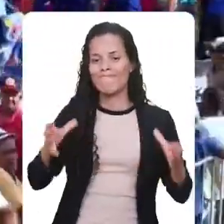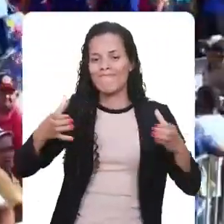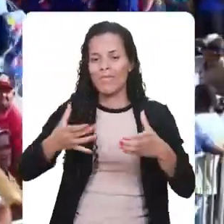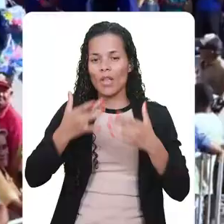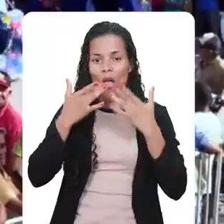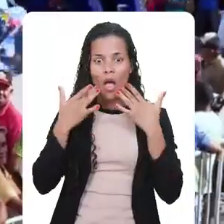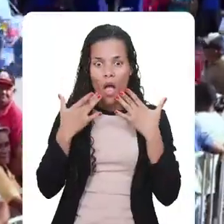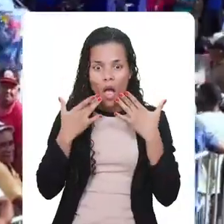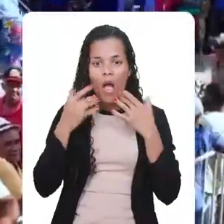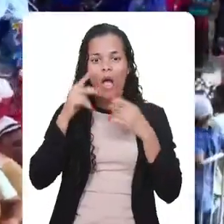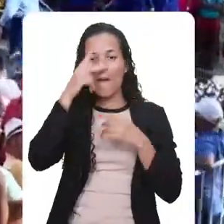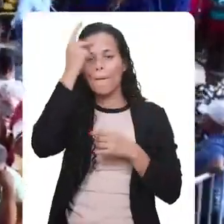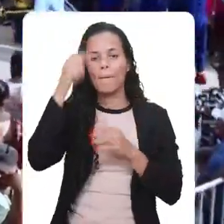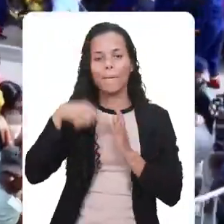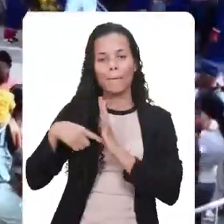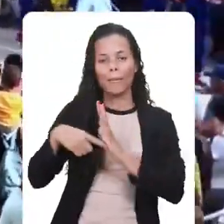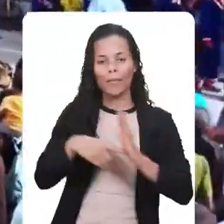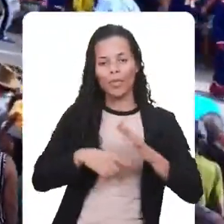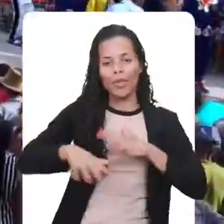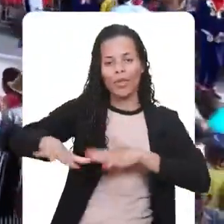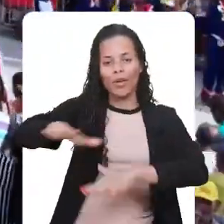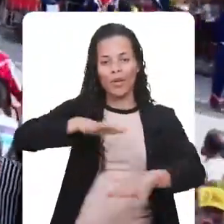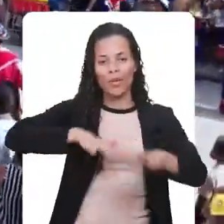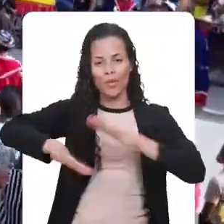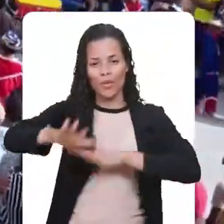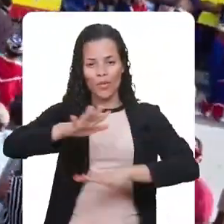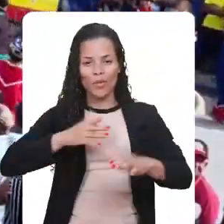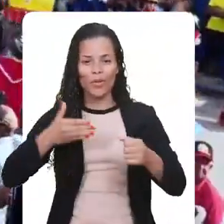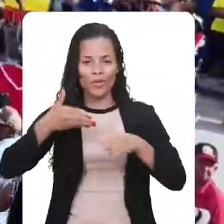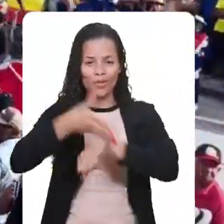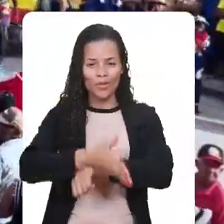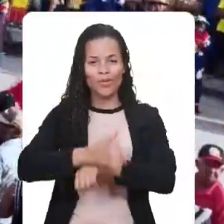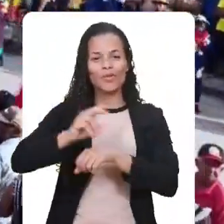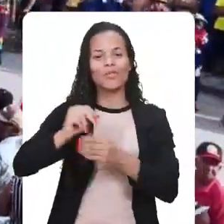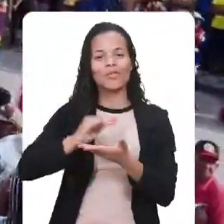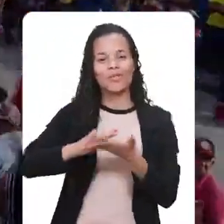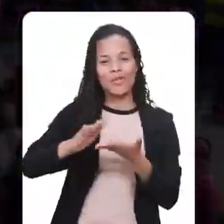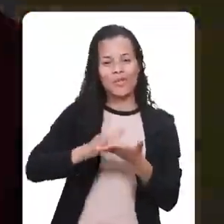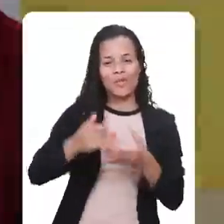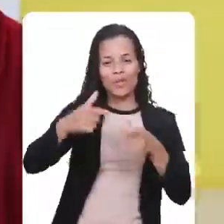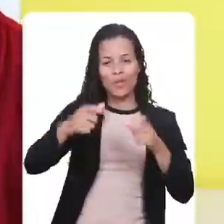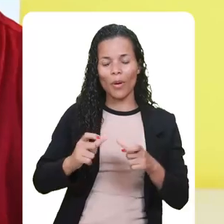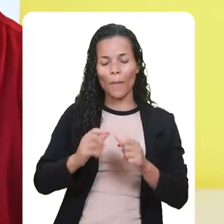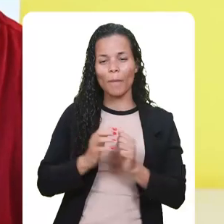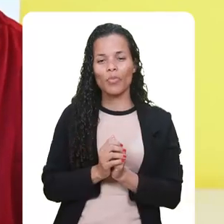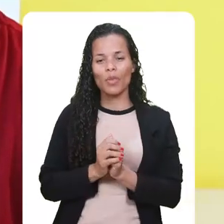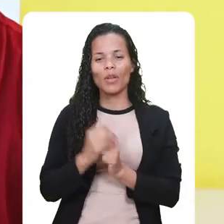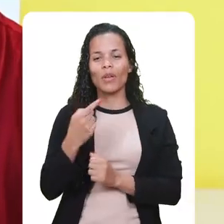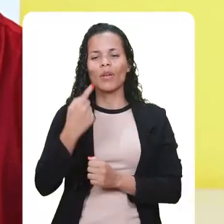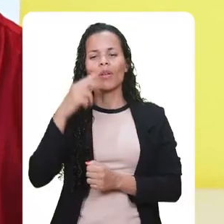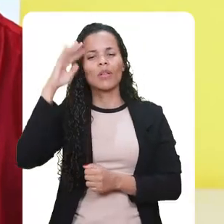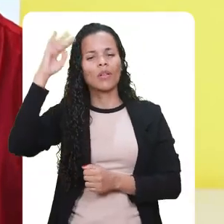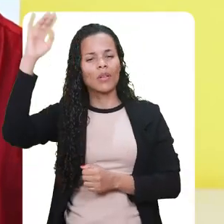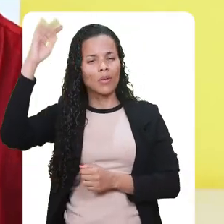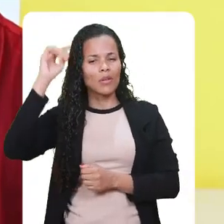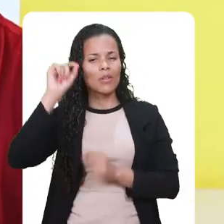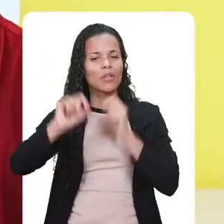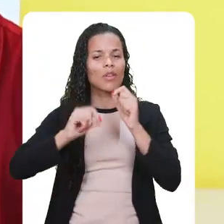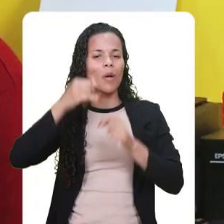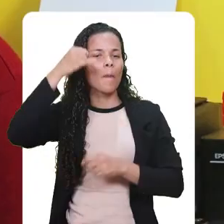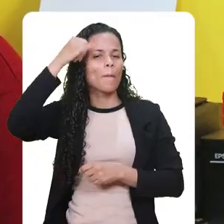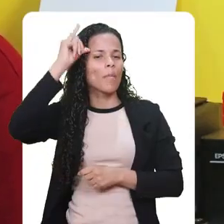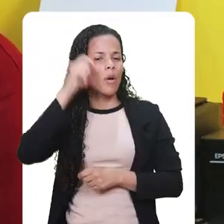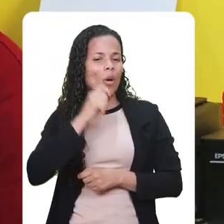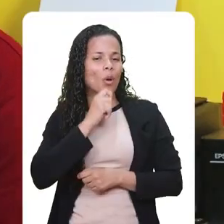atrair grande número de espectadores. As apresentações movimentam o turismo e a economia local. A gente tem que pensar o boi de